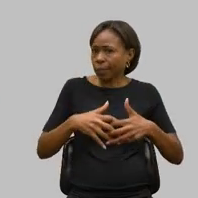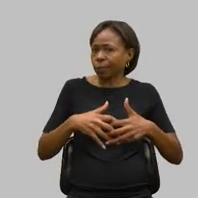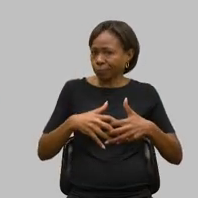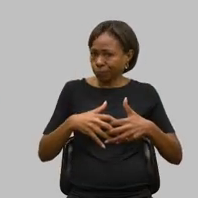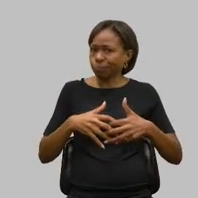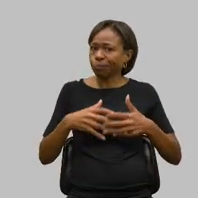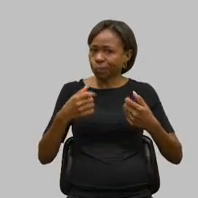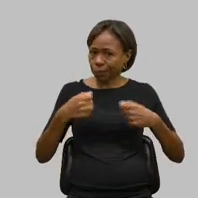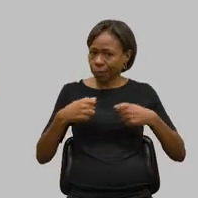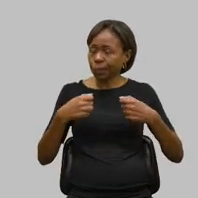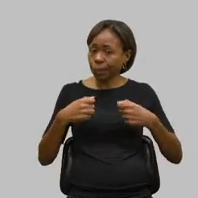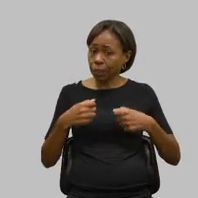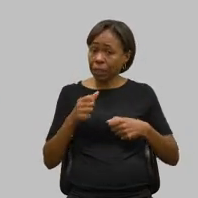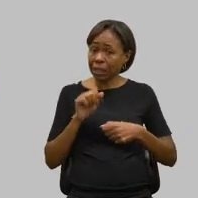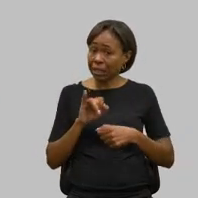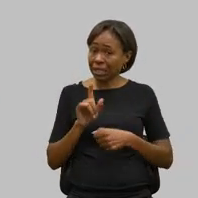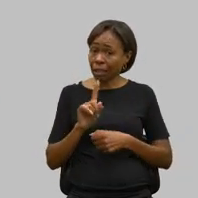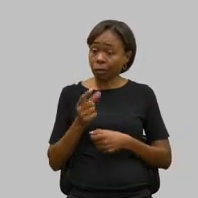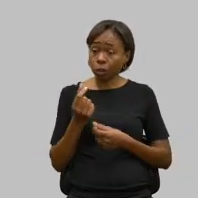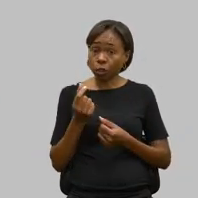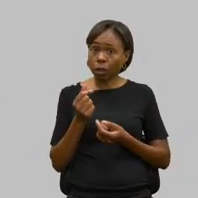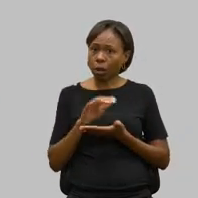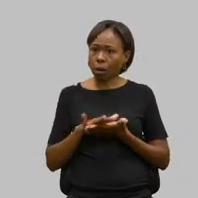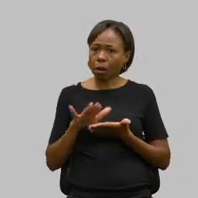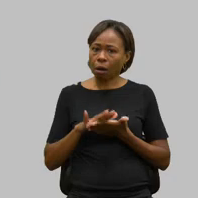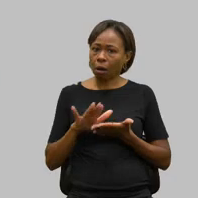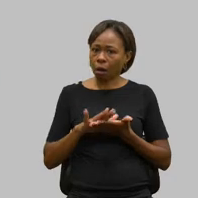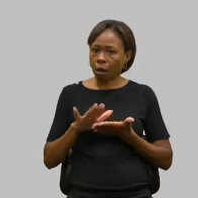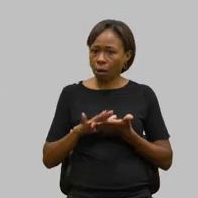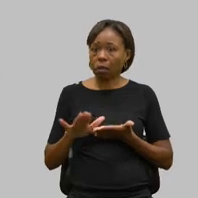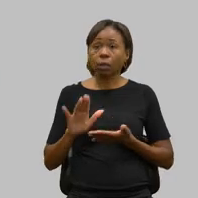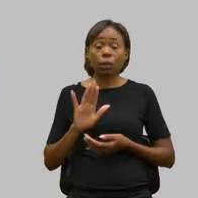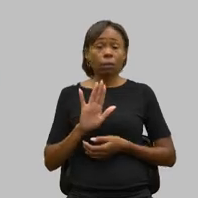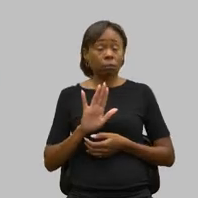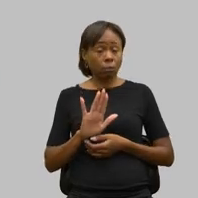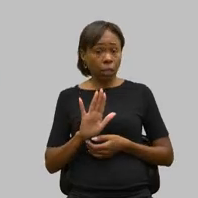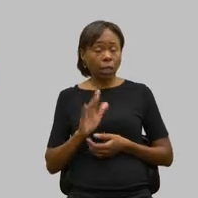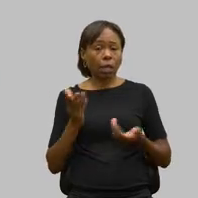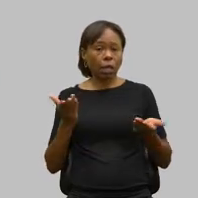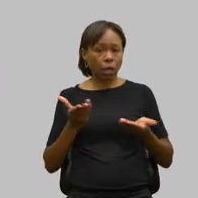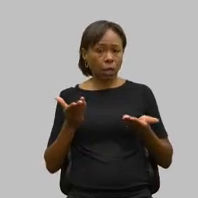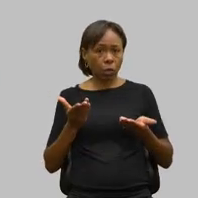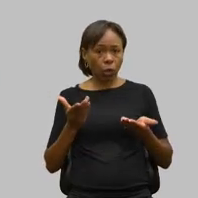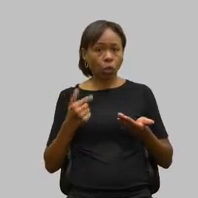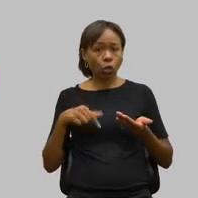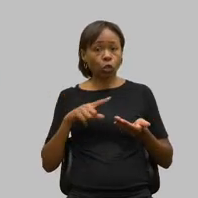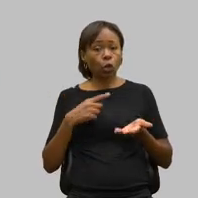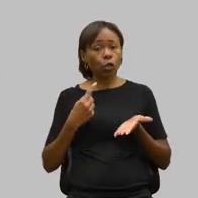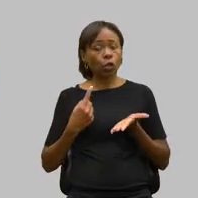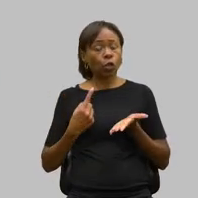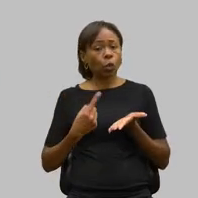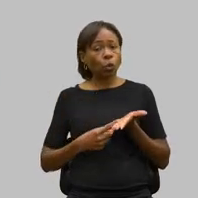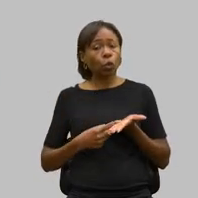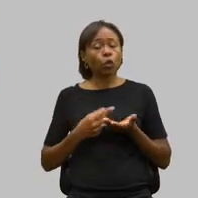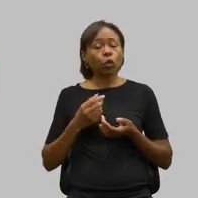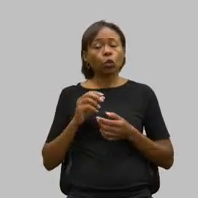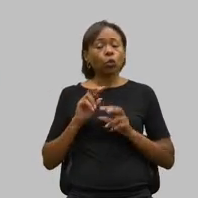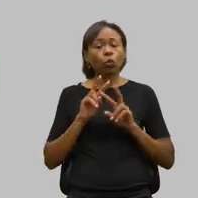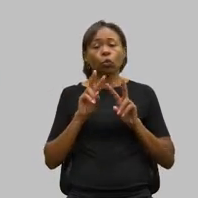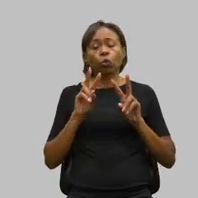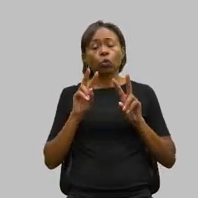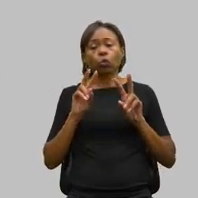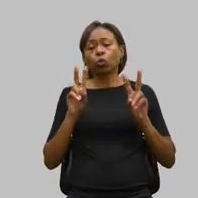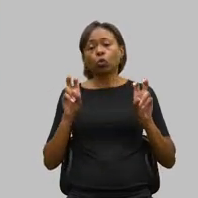aí o dinheiro é finito. Mas nós estamos agora na rediscussão dos hospitais plataforma. Os hospitais de